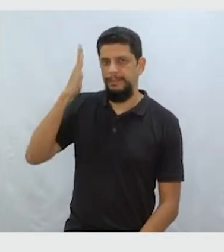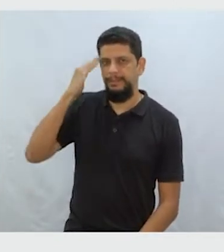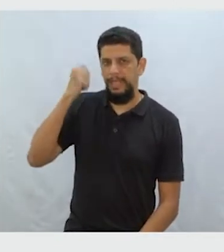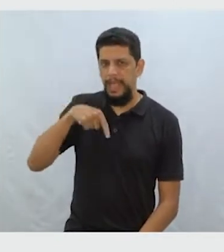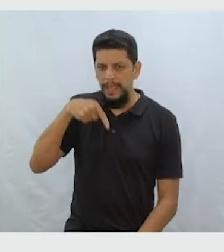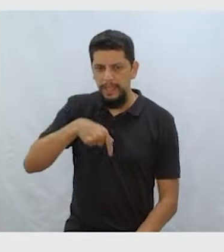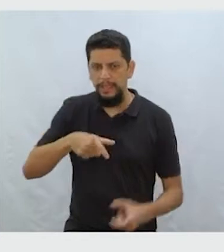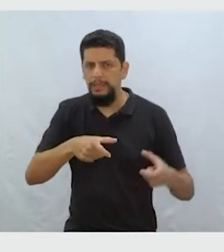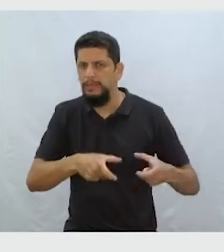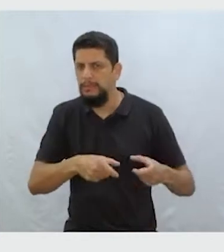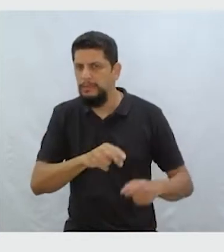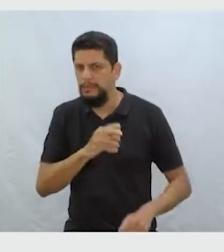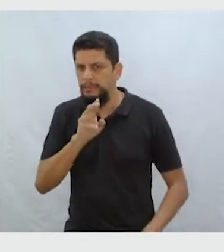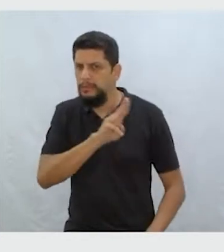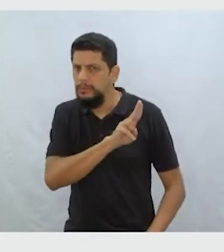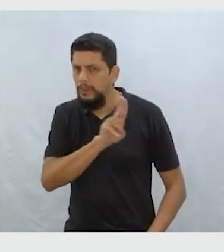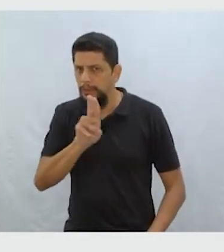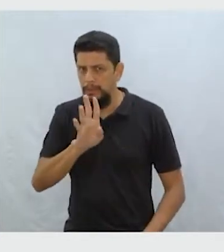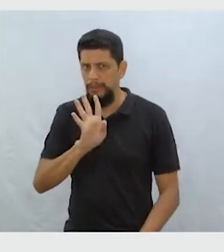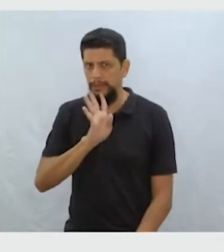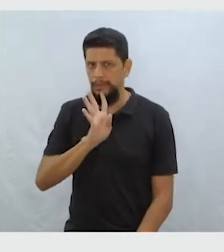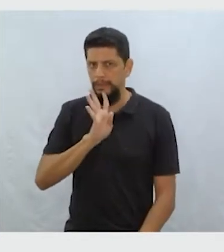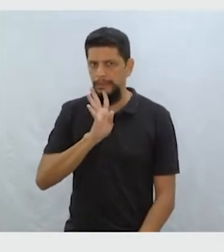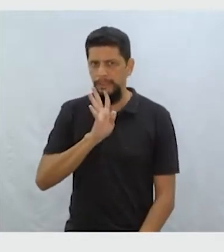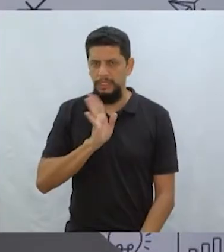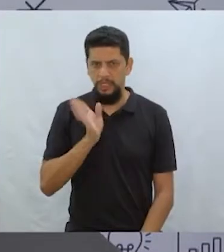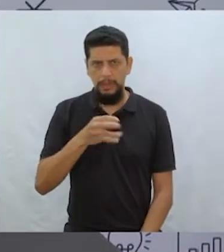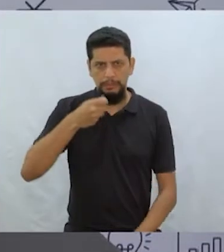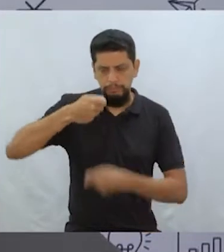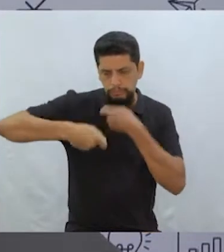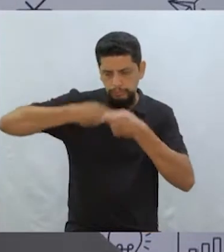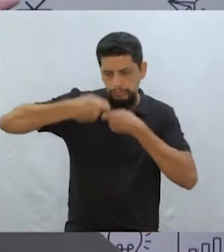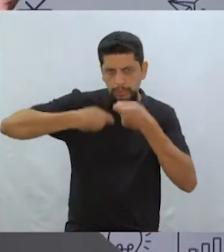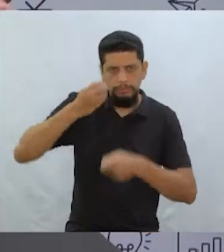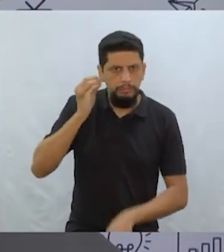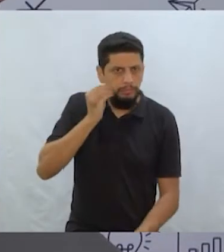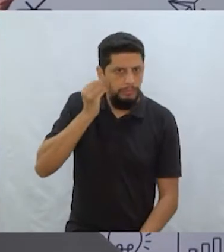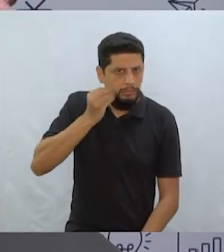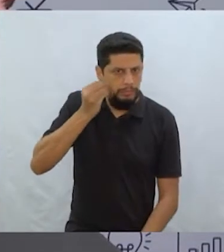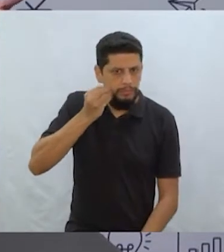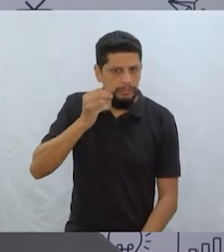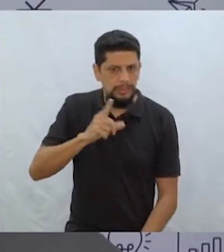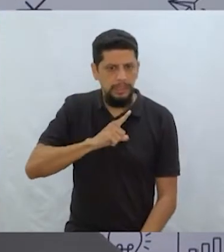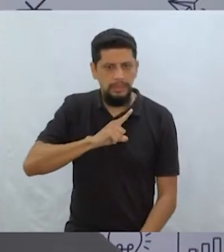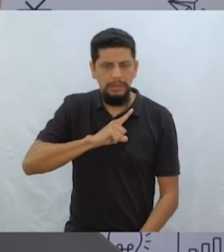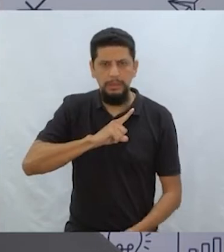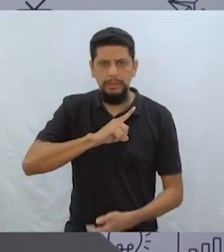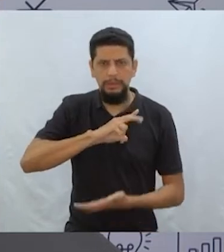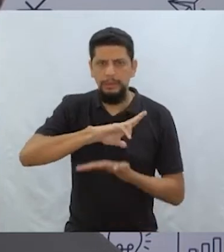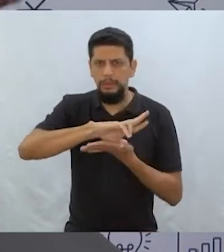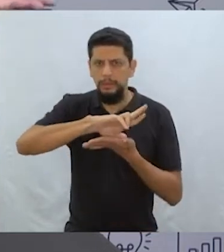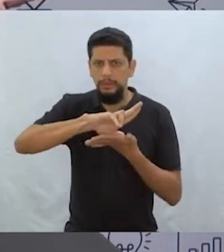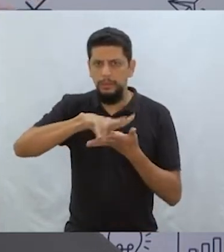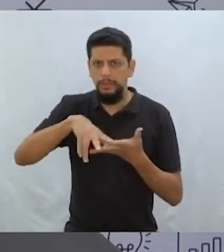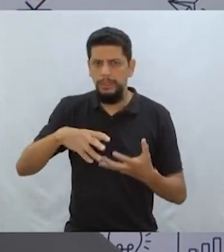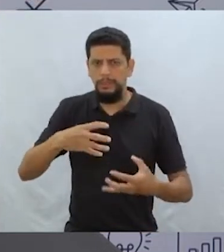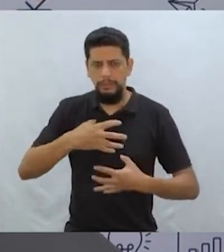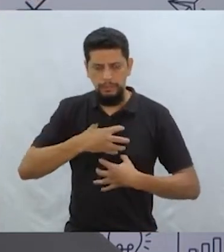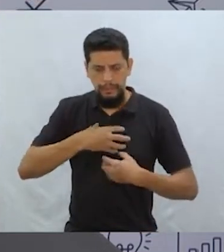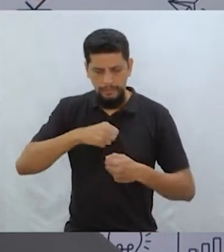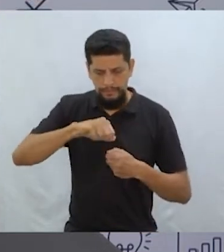sei que dá mas e esse prato Qual é o nome conhece isso já provou isso existem inúmeras